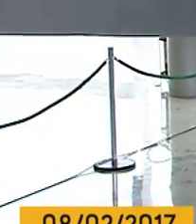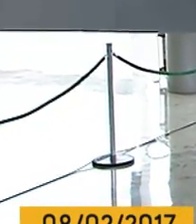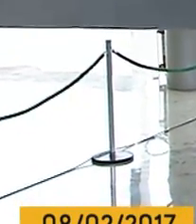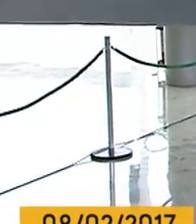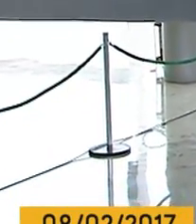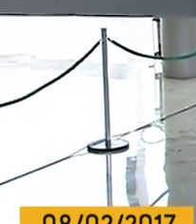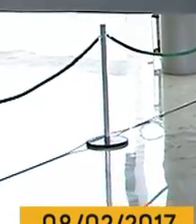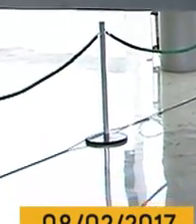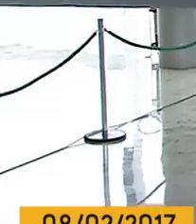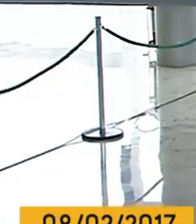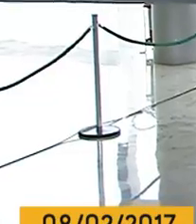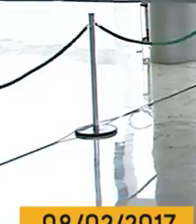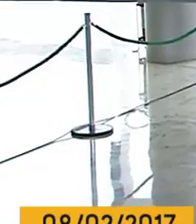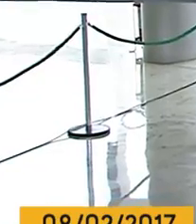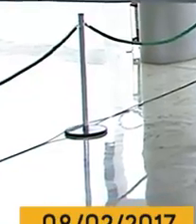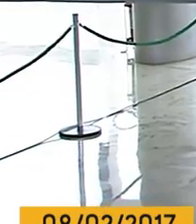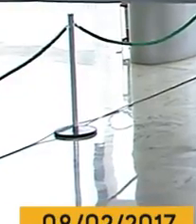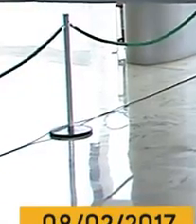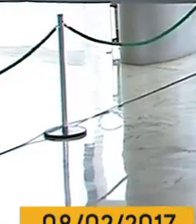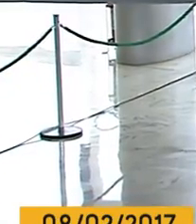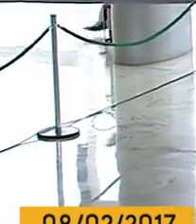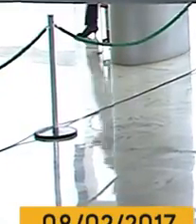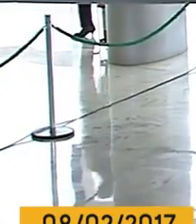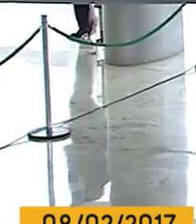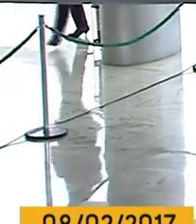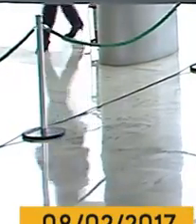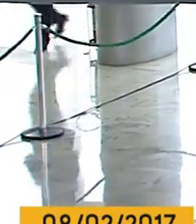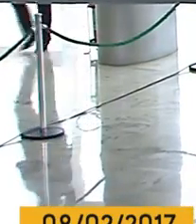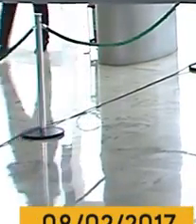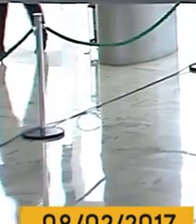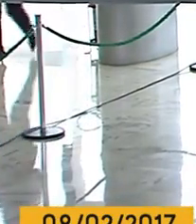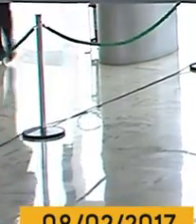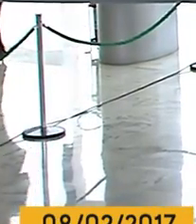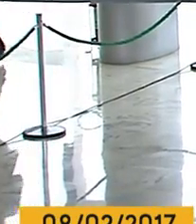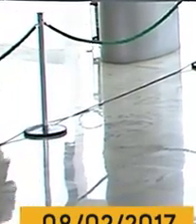traba e da meranda de janeira de Souza